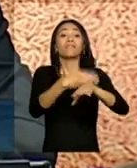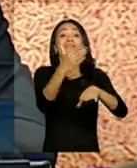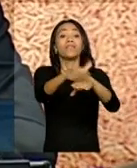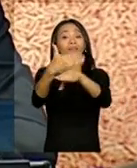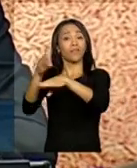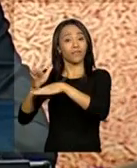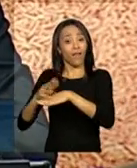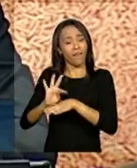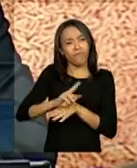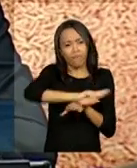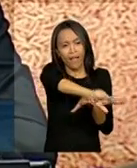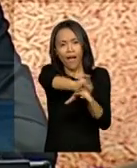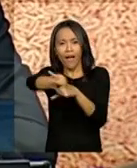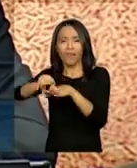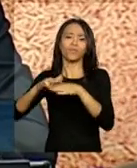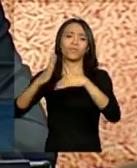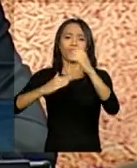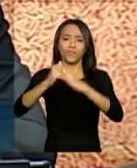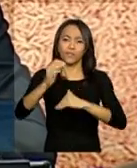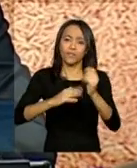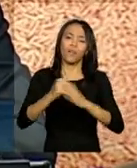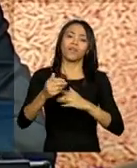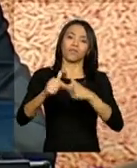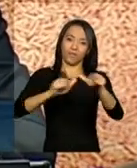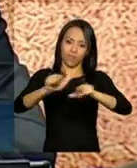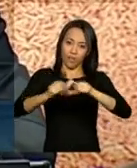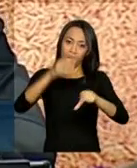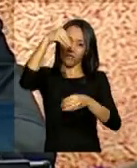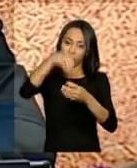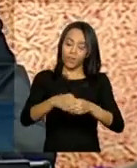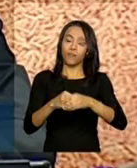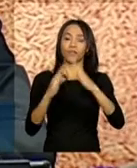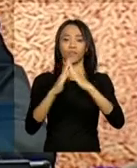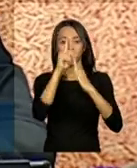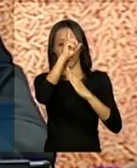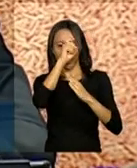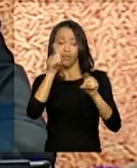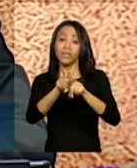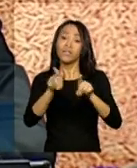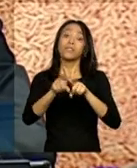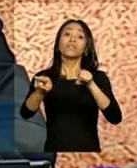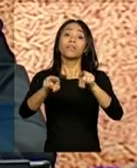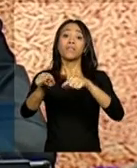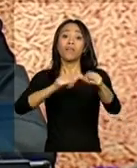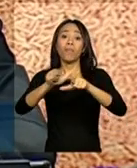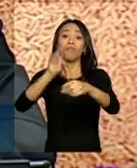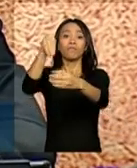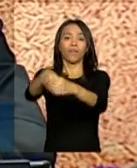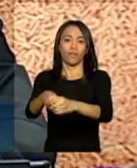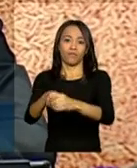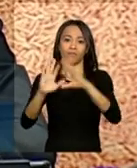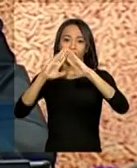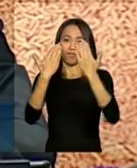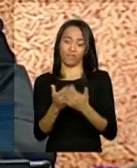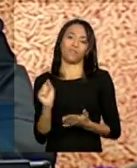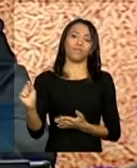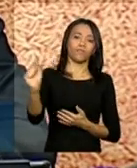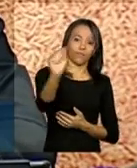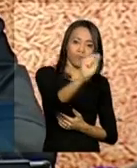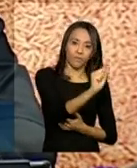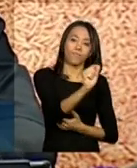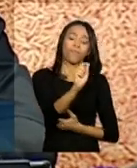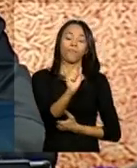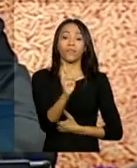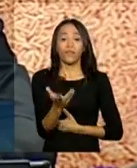para os diversos profissionais que estão tanto na rede de de saúde quanto nas escolas eh eh haverá né